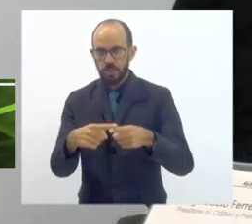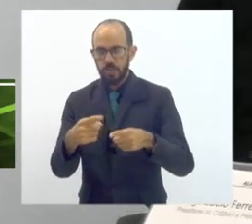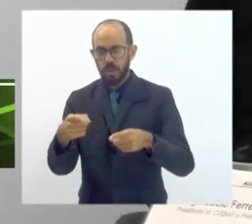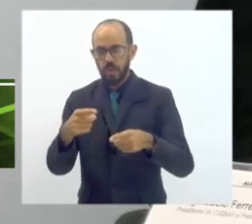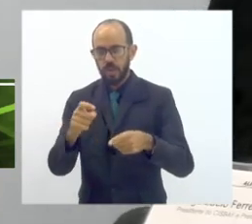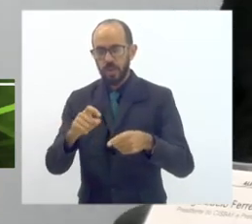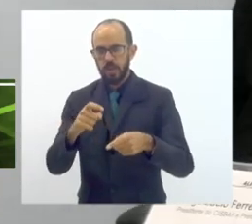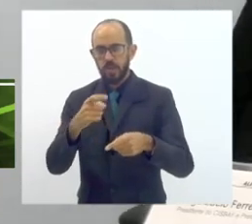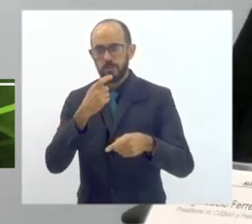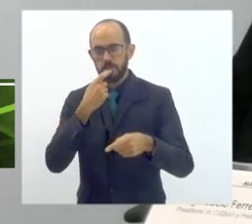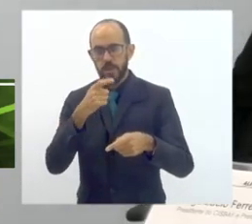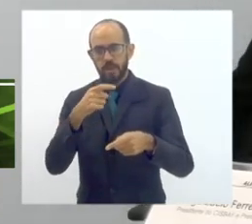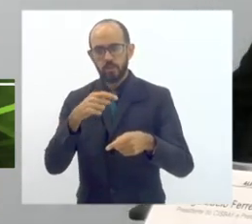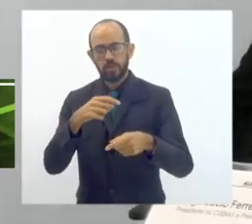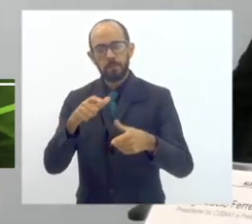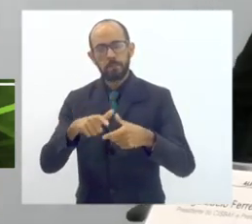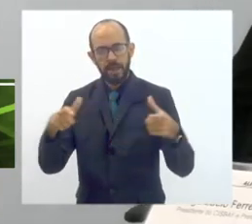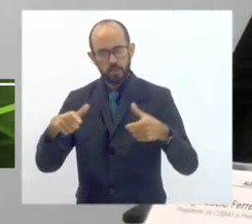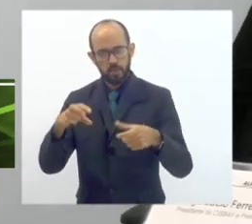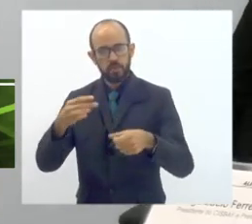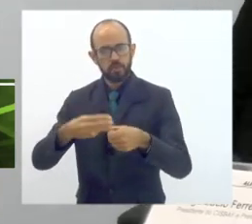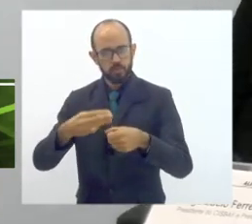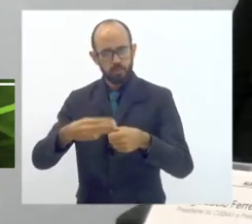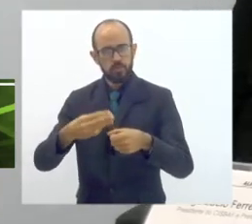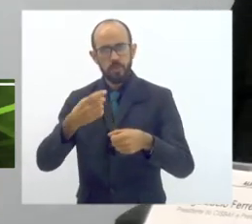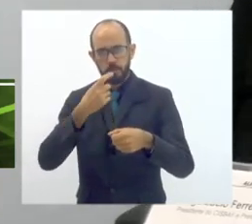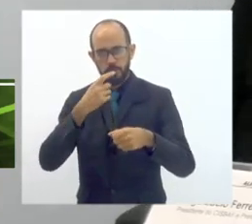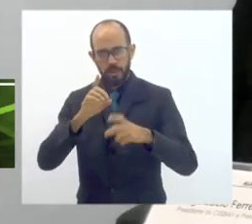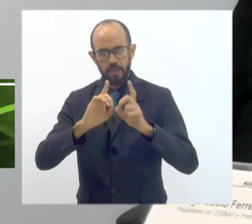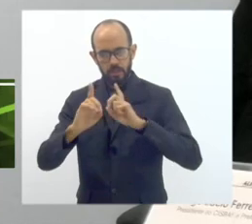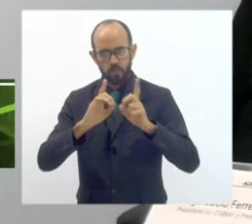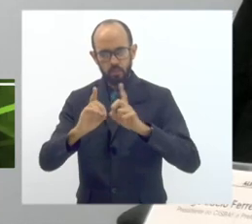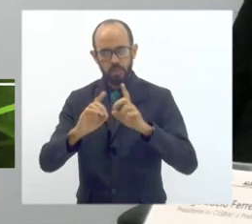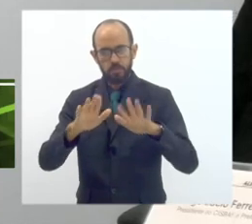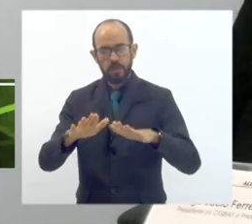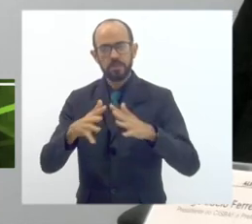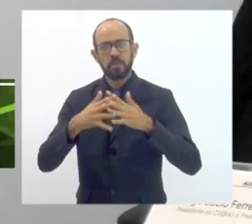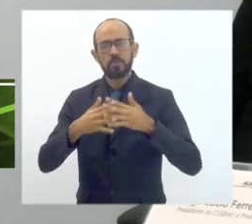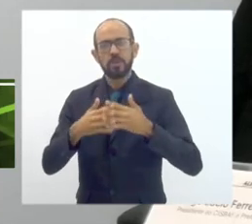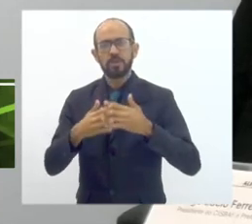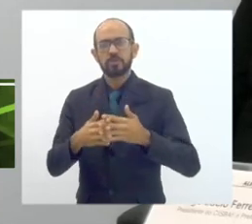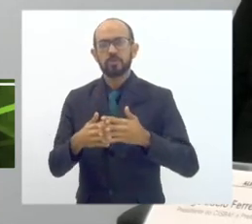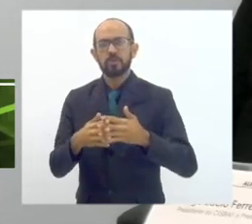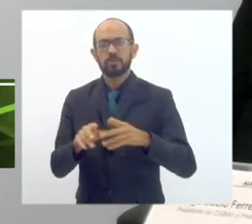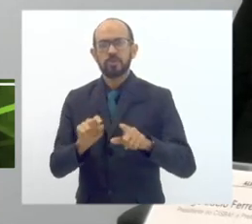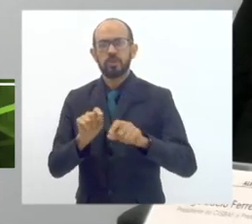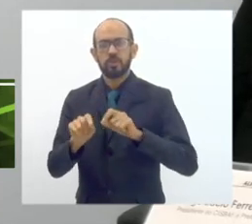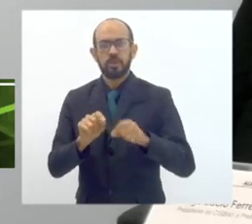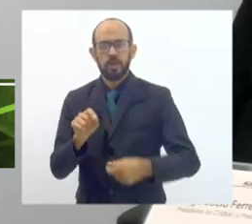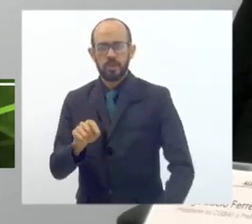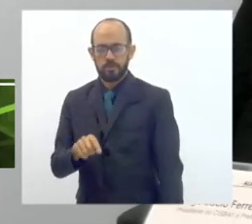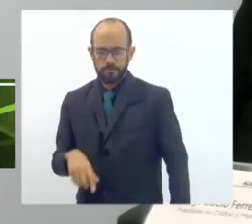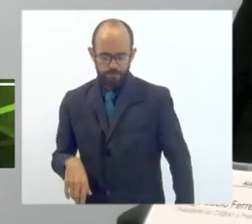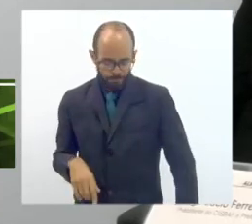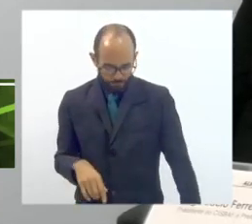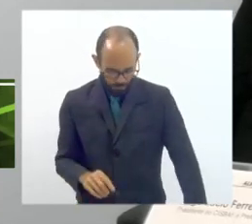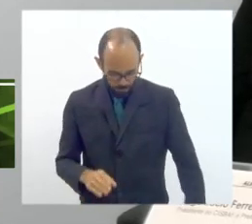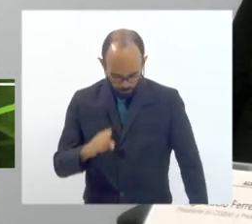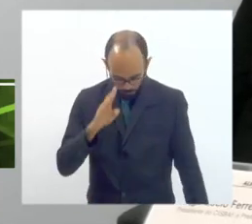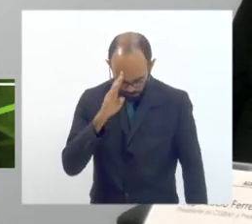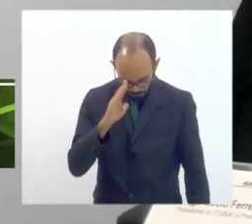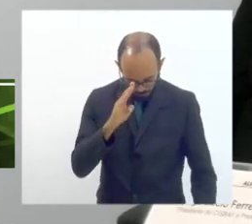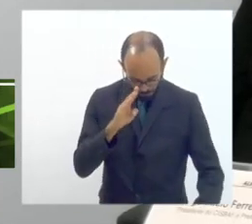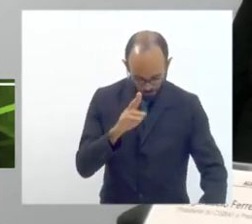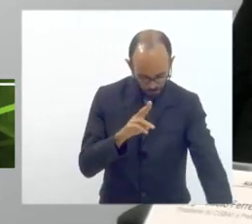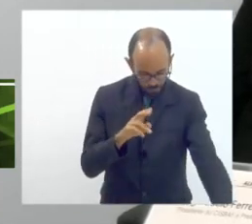dos municípios, ele tem um acesso, obviamente, na beira da Dutra, mas tem uma complicação dos usuários de uso comum, principalmente